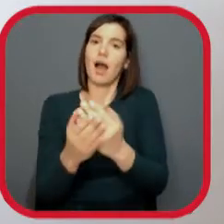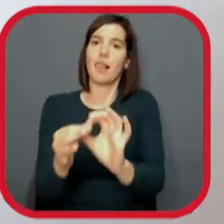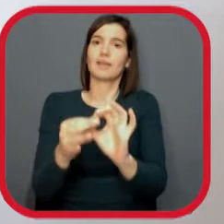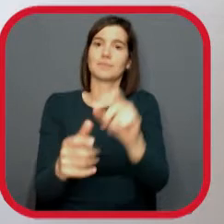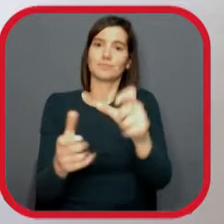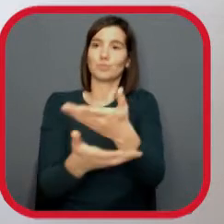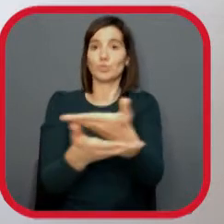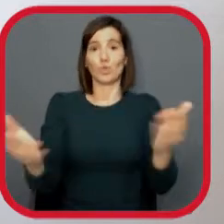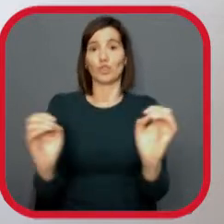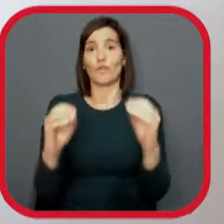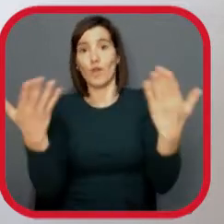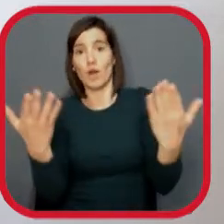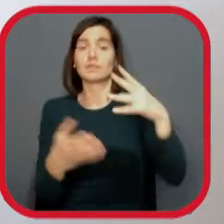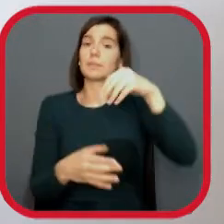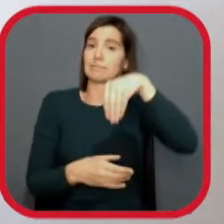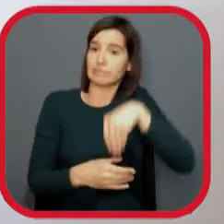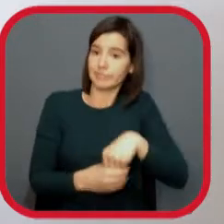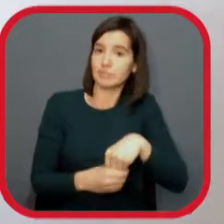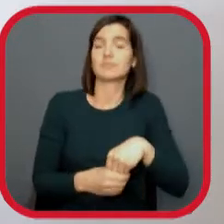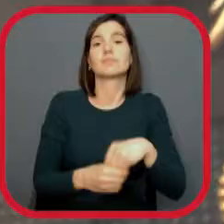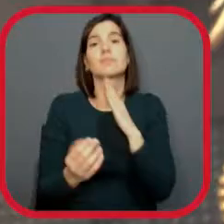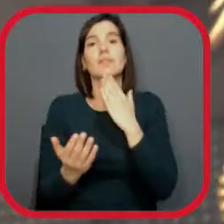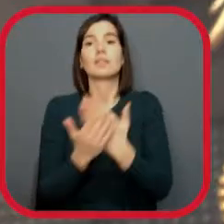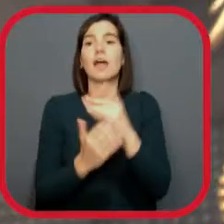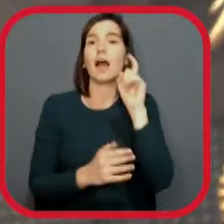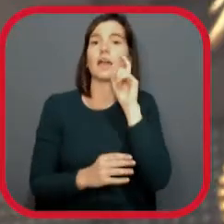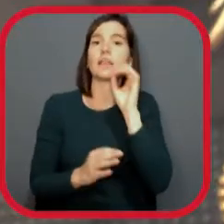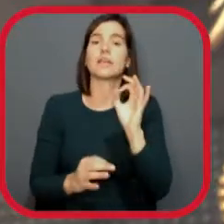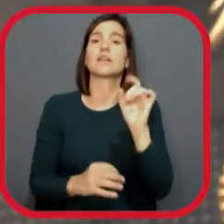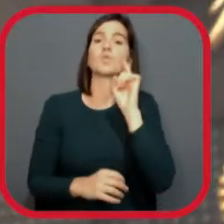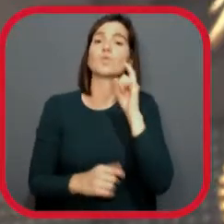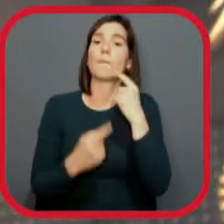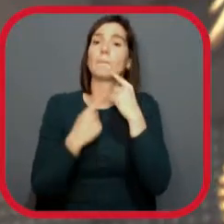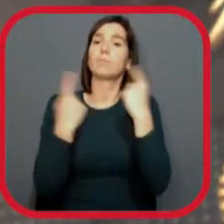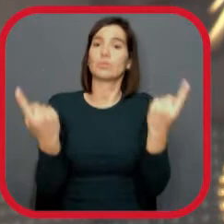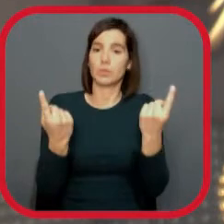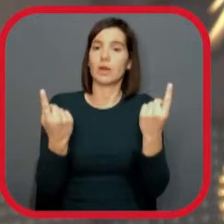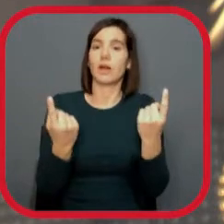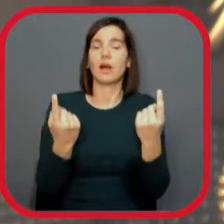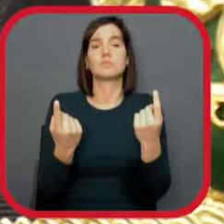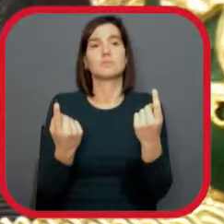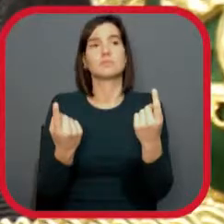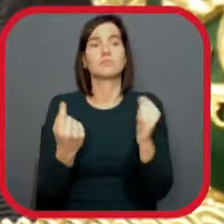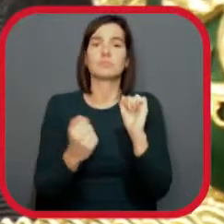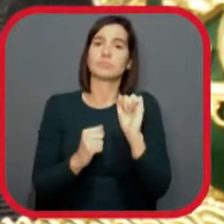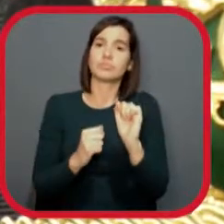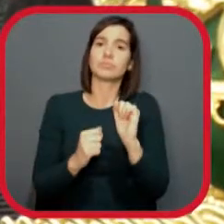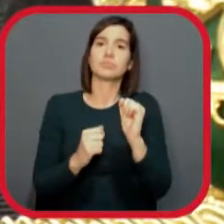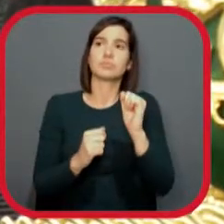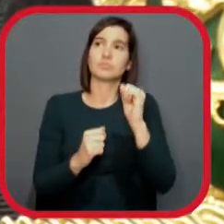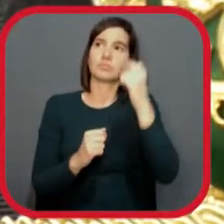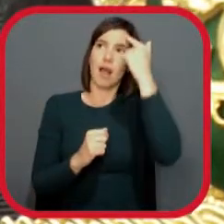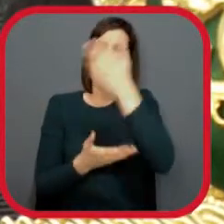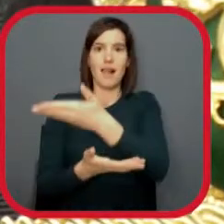ligação com o nosso público externo e interno, de modo a garantir que a segurança pública seja algo que